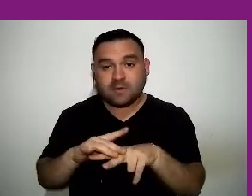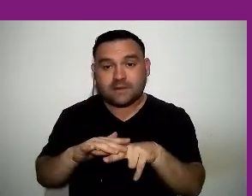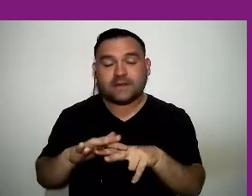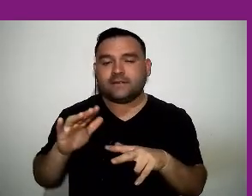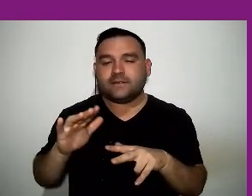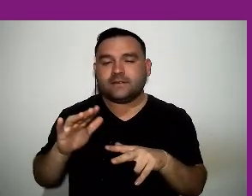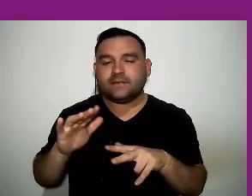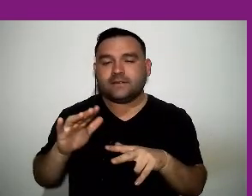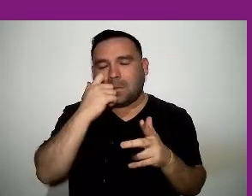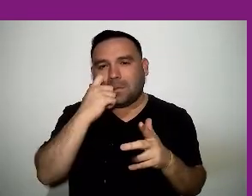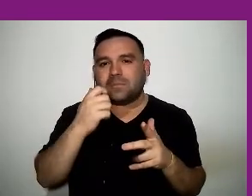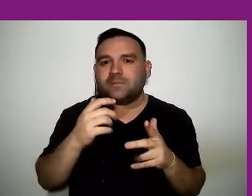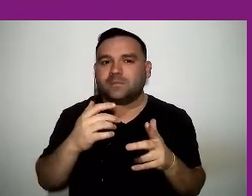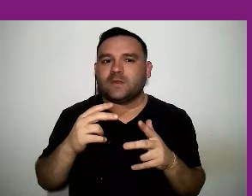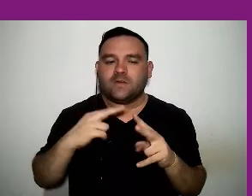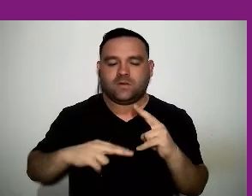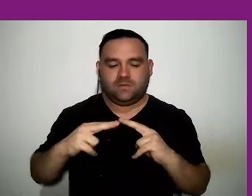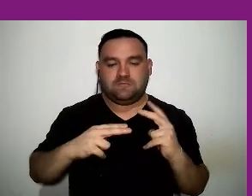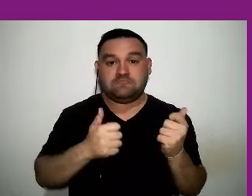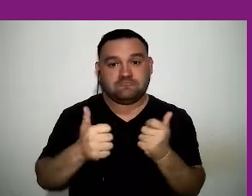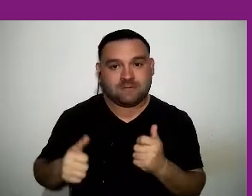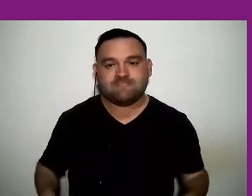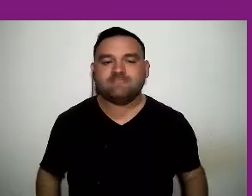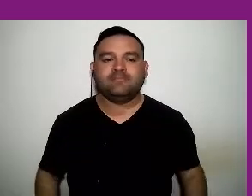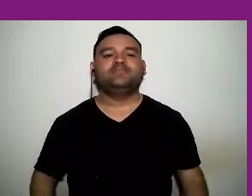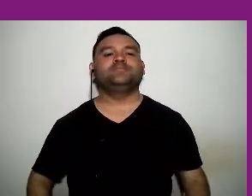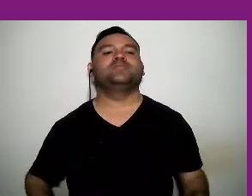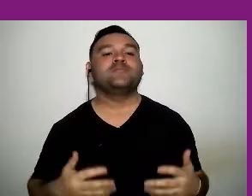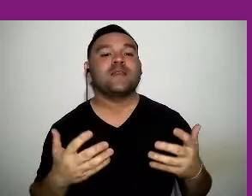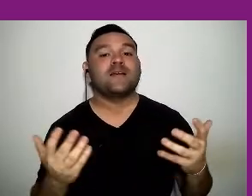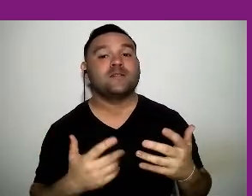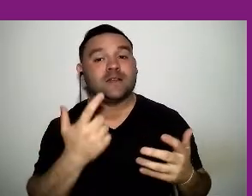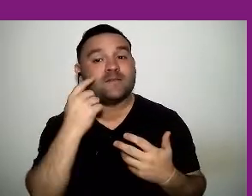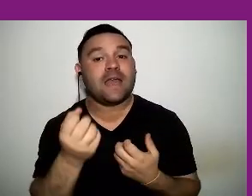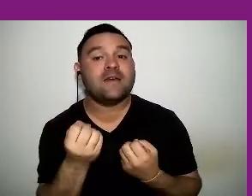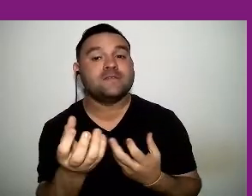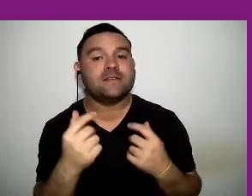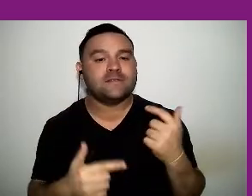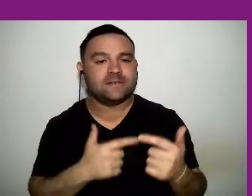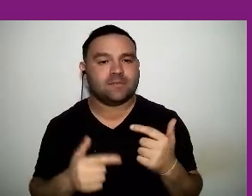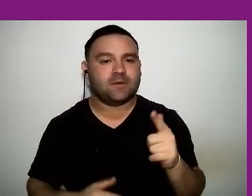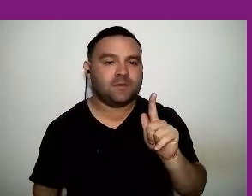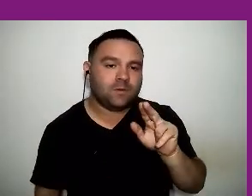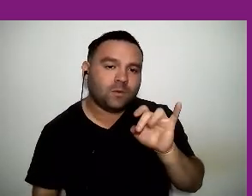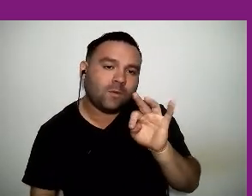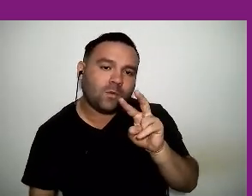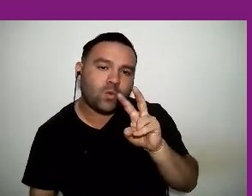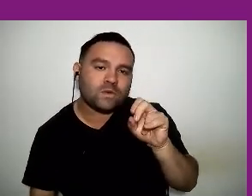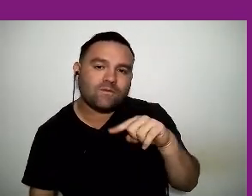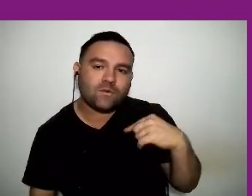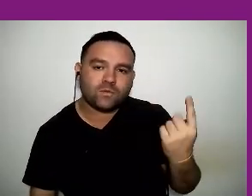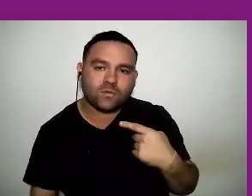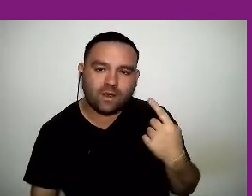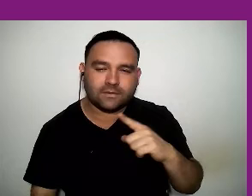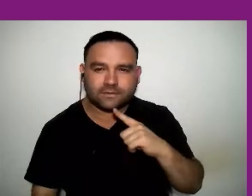saiu bem da ventilação. Então, eu vou mostrar alguns dados desse trabalho do Gustavo, que é o que a gente tem, e a gente viu,